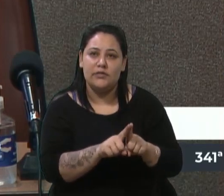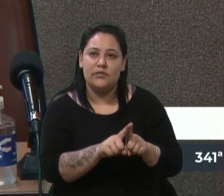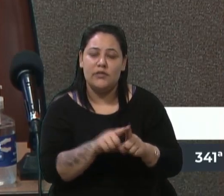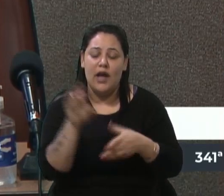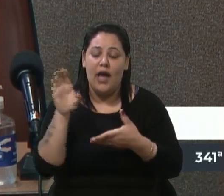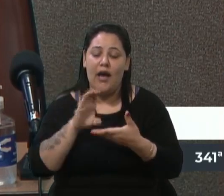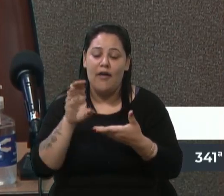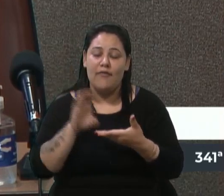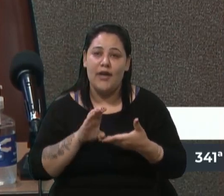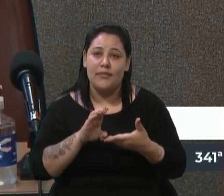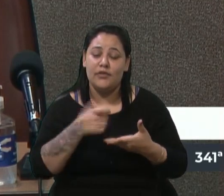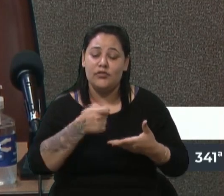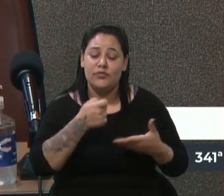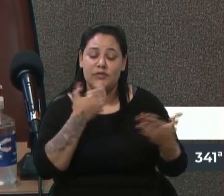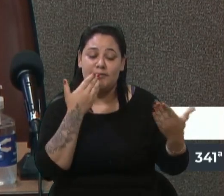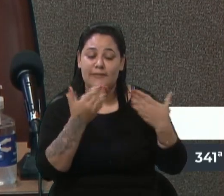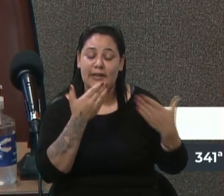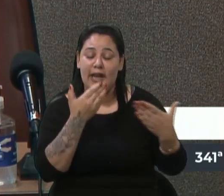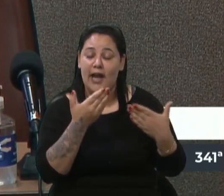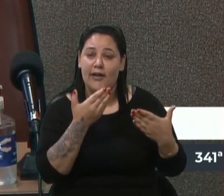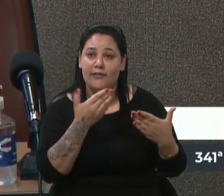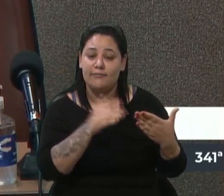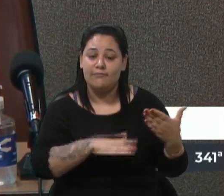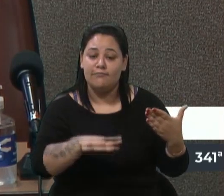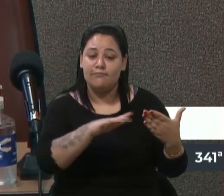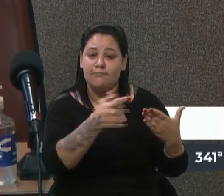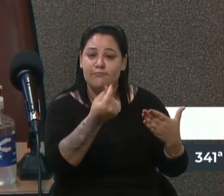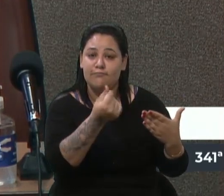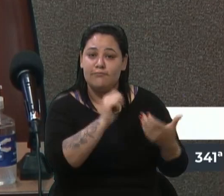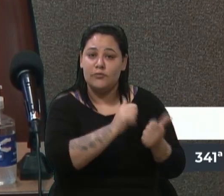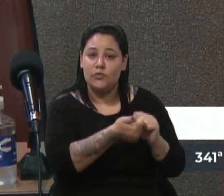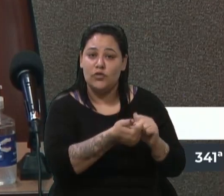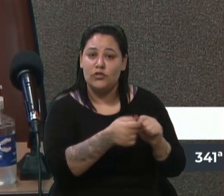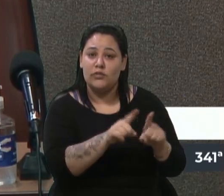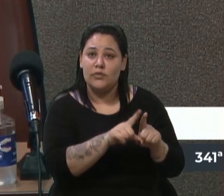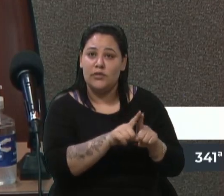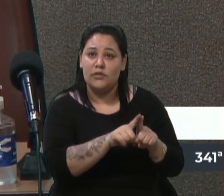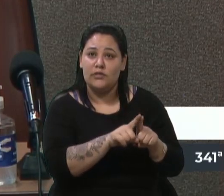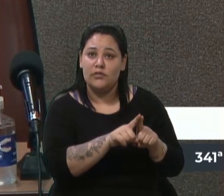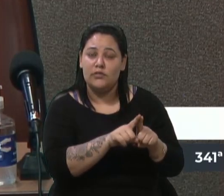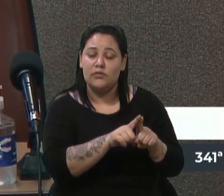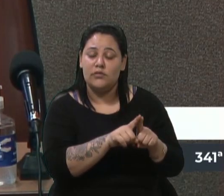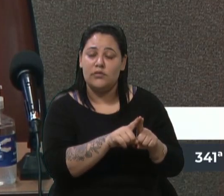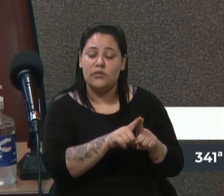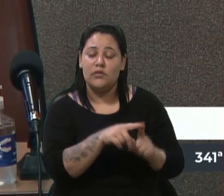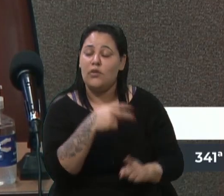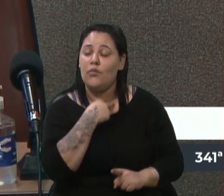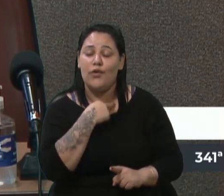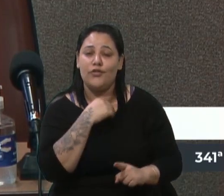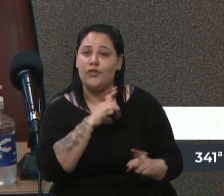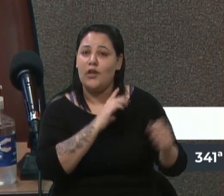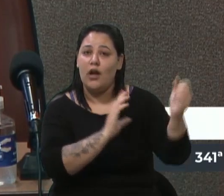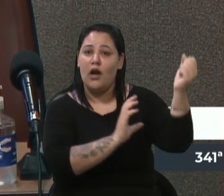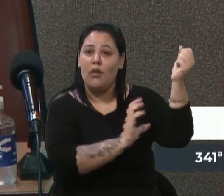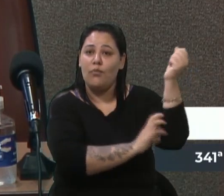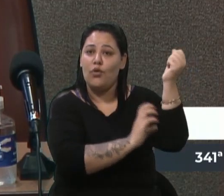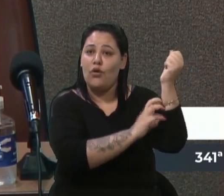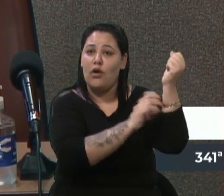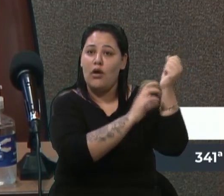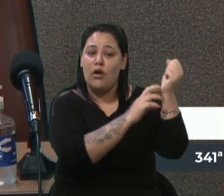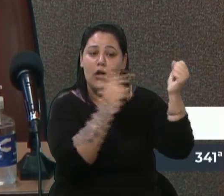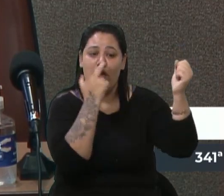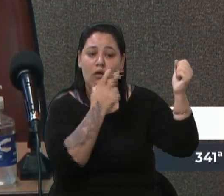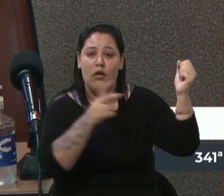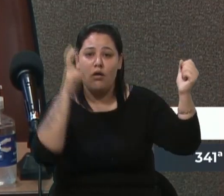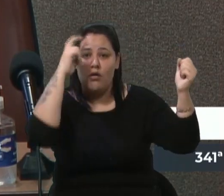avaliar o FIESPORT também. O Financiarte não pode ser tão burocrático como é na área da cultura, com um